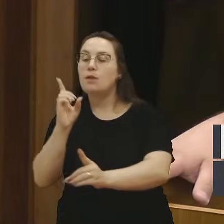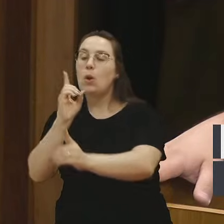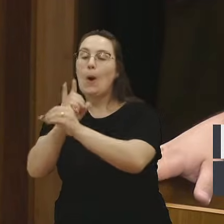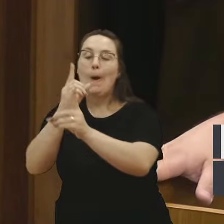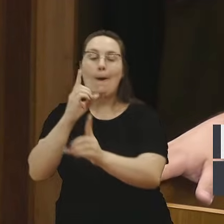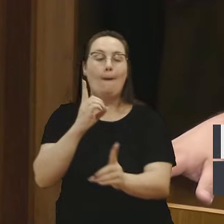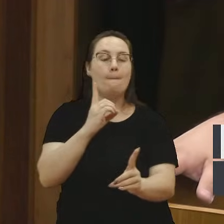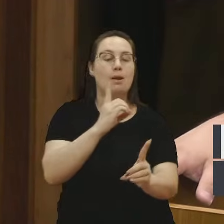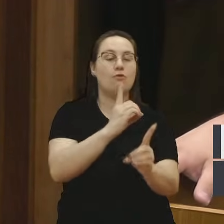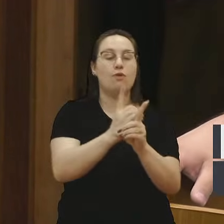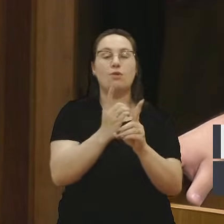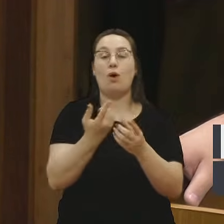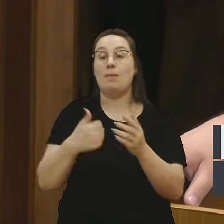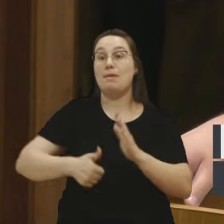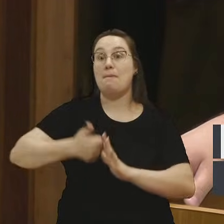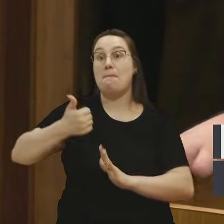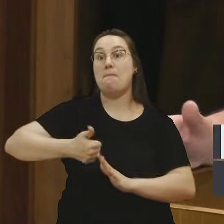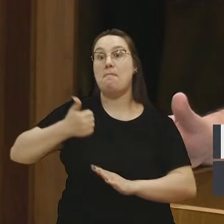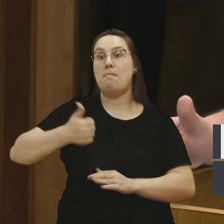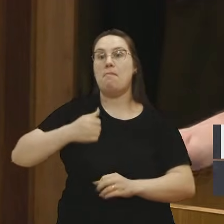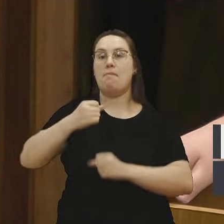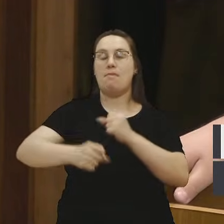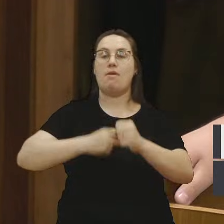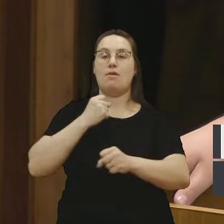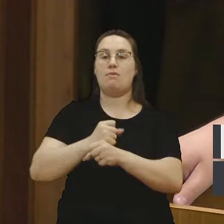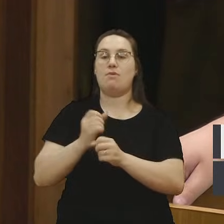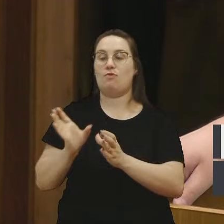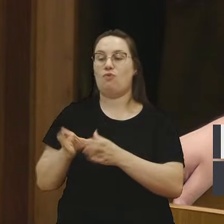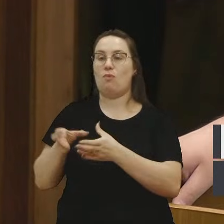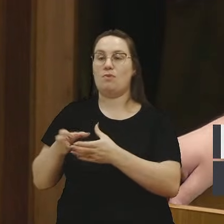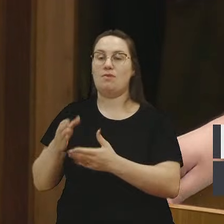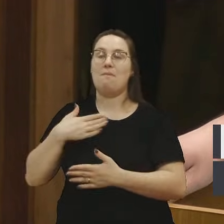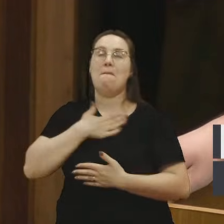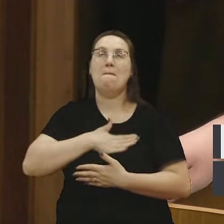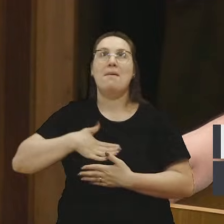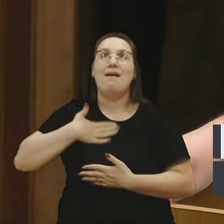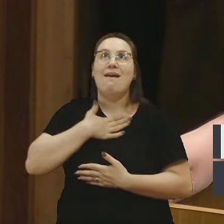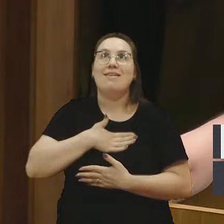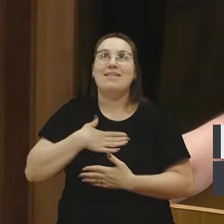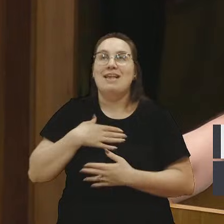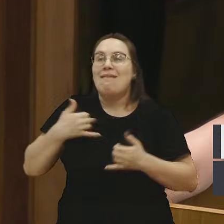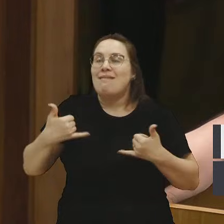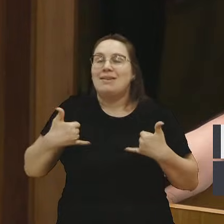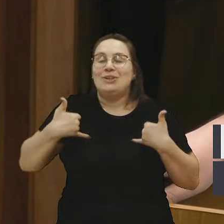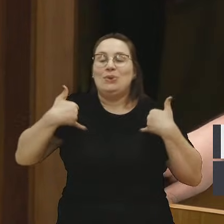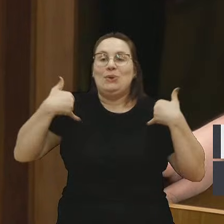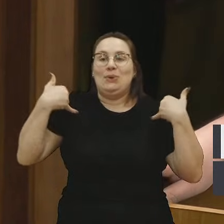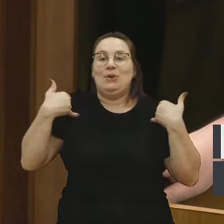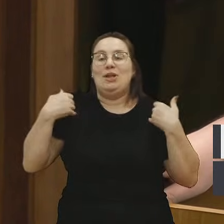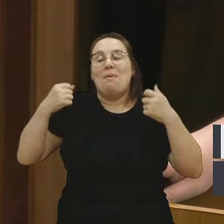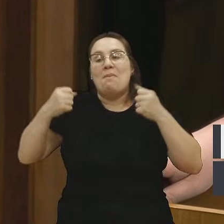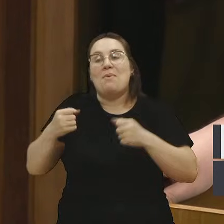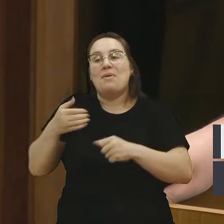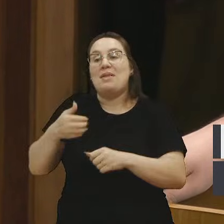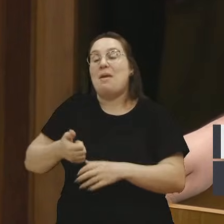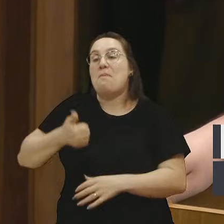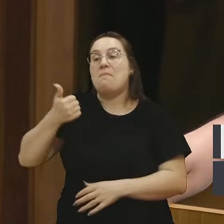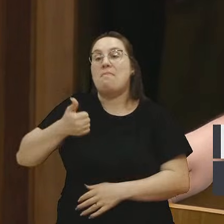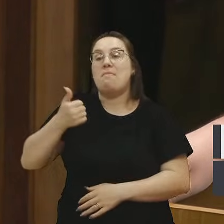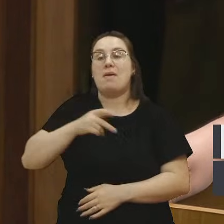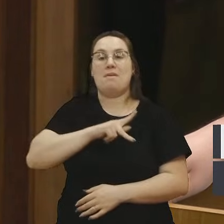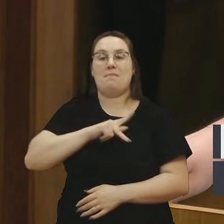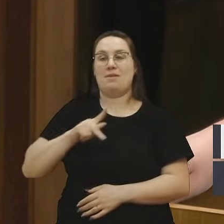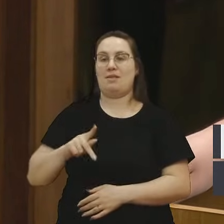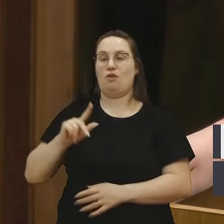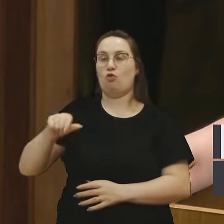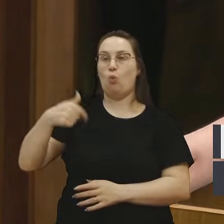meio deste primeiro ano desta comissão, que eu tive o prazer, e vou dizer até um misto de orgulho, vereadora Marisol, de poder ser o primeiro presidente, né? Próximo